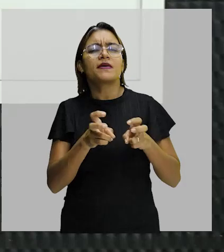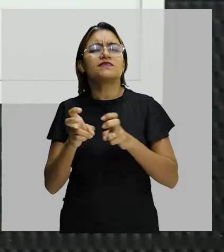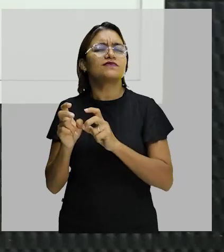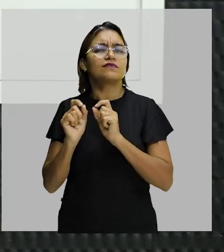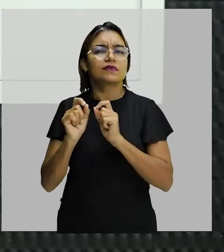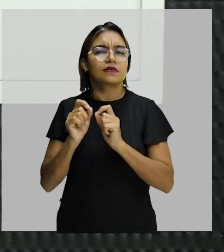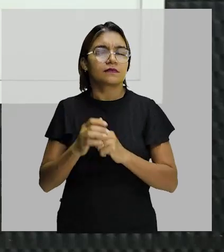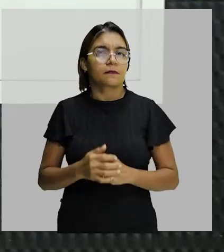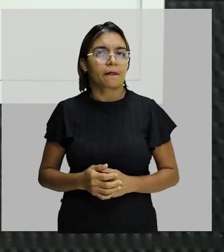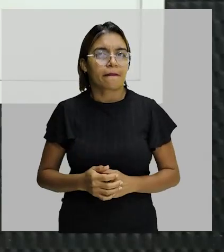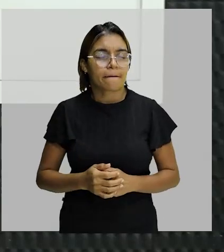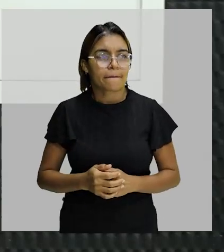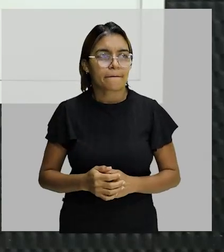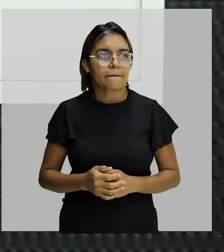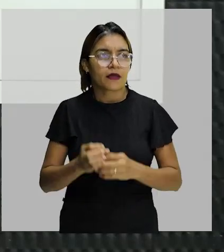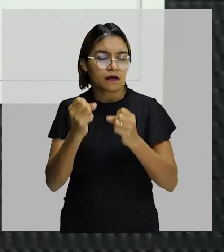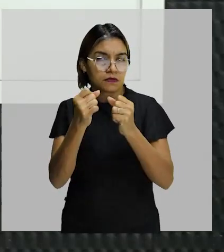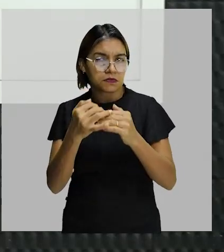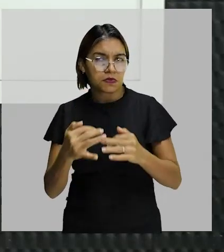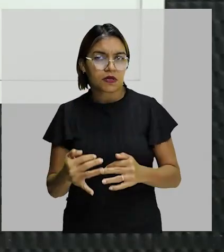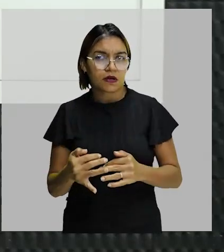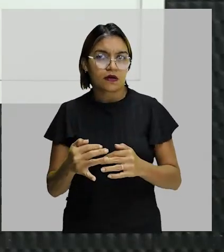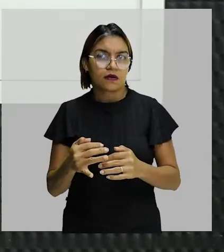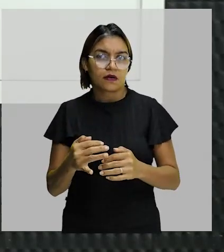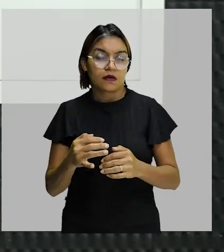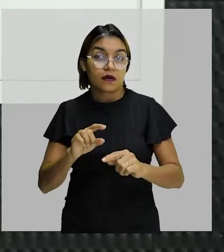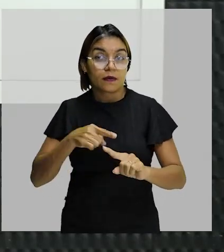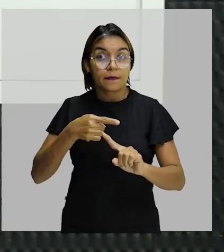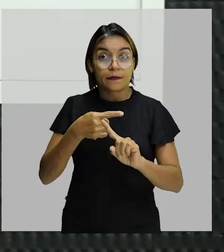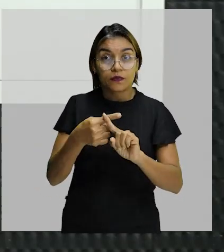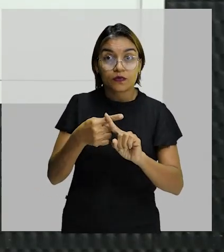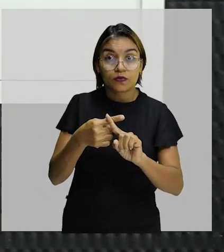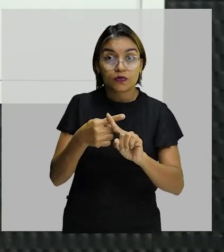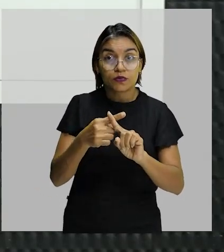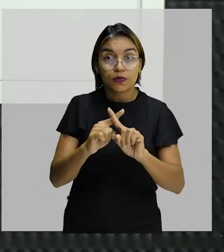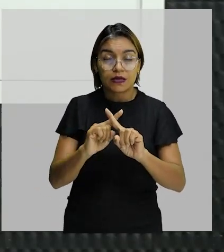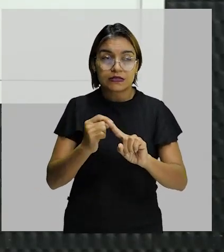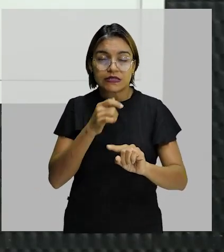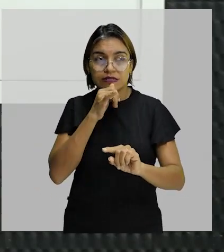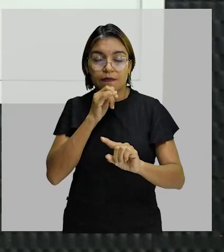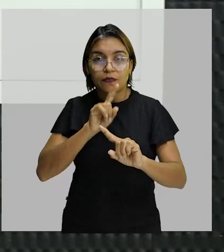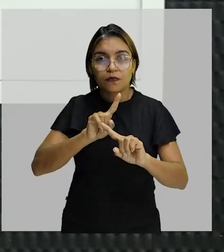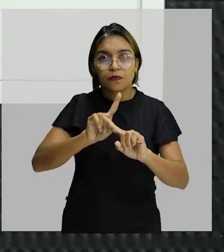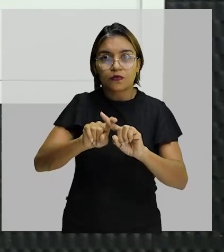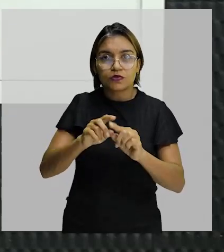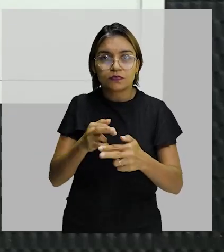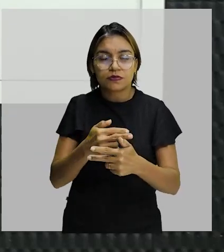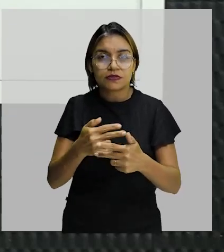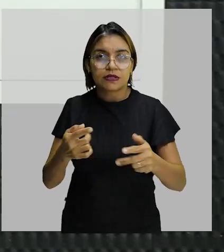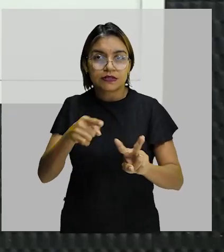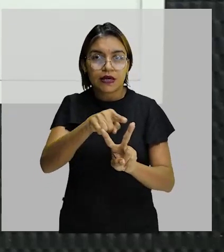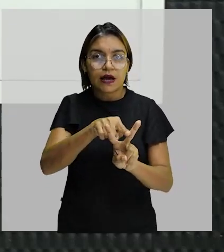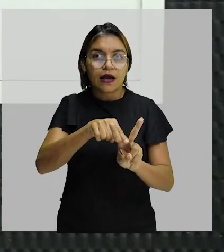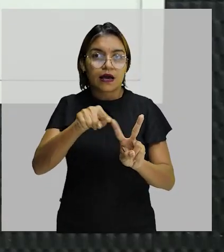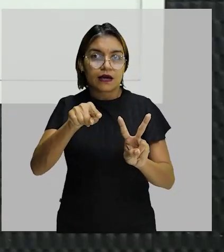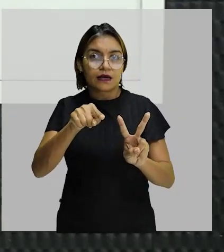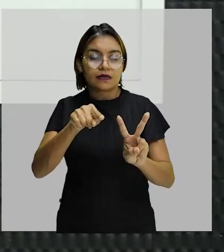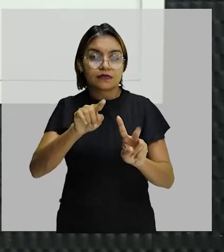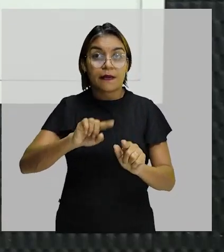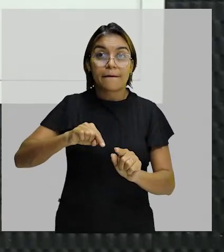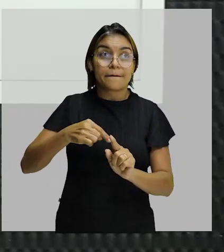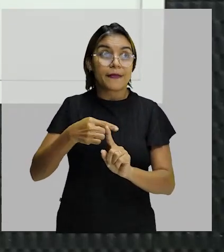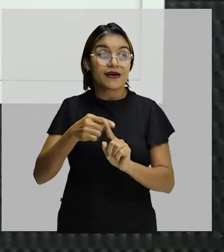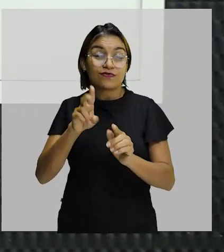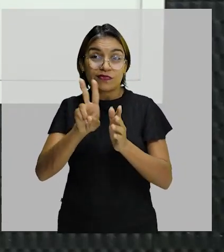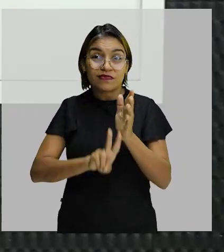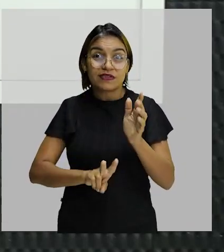vai determinar a multiplicidade da raiz, se ela vai ser raiz mais de uma vez, é esse expoente aqui, ó.